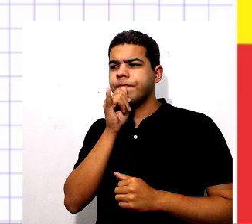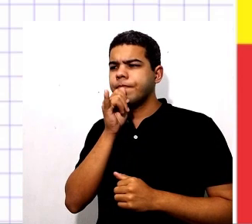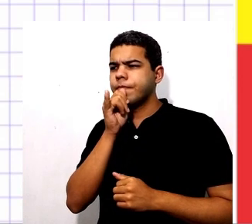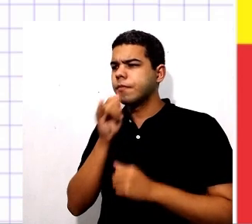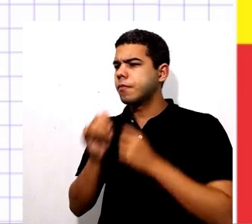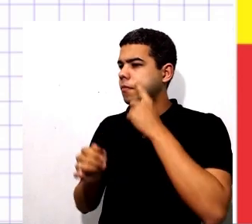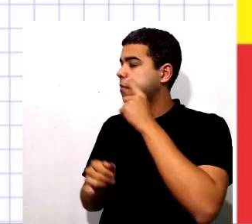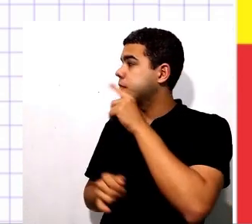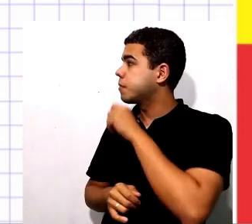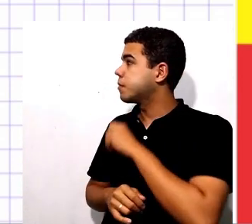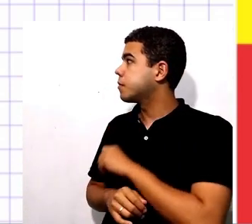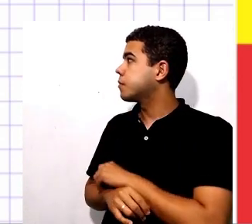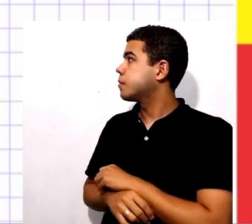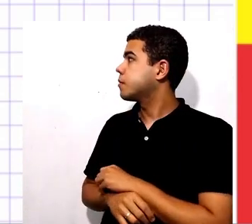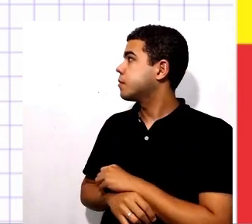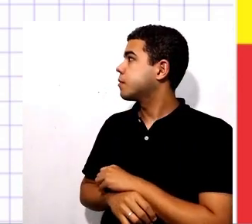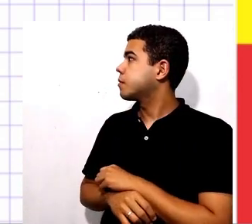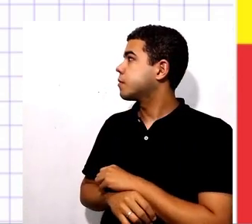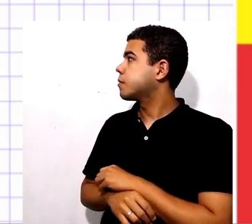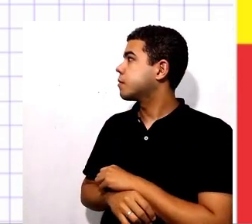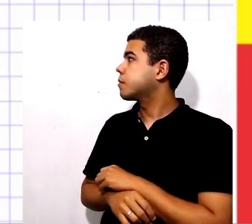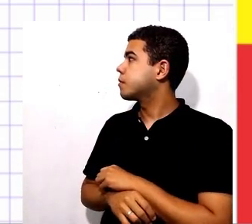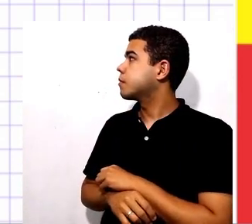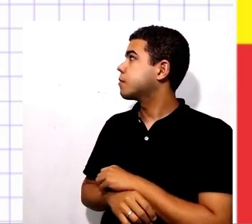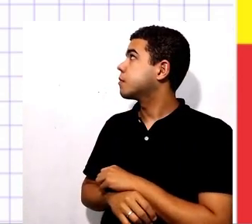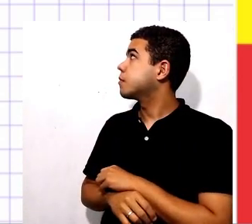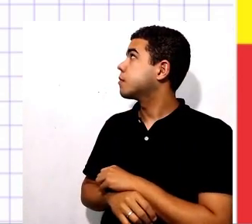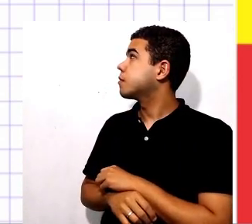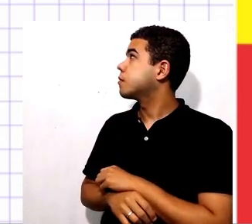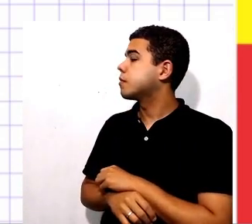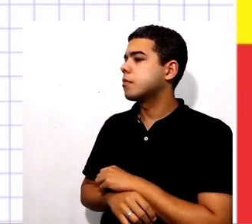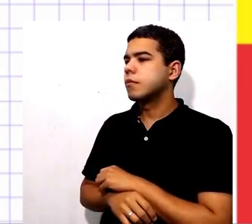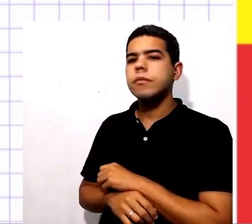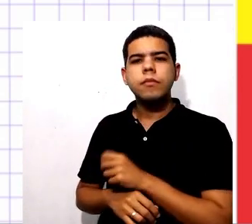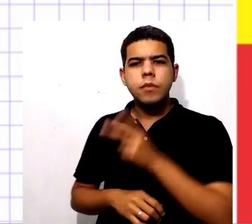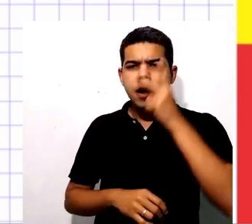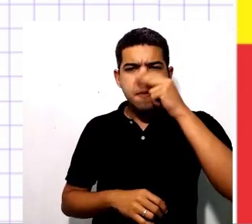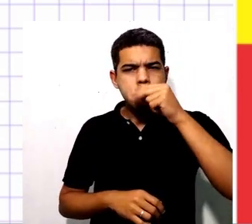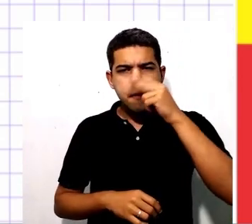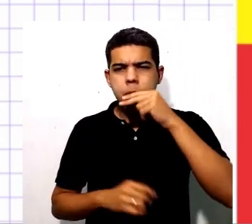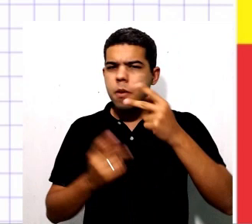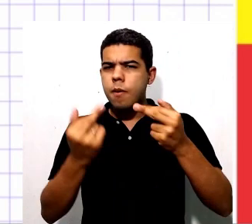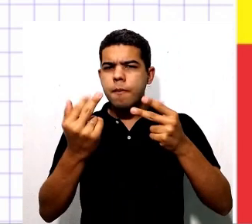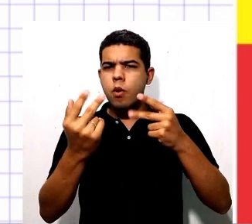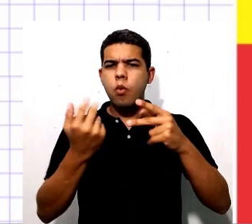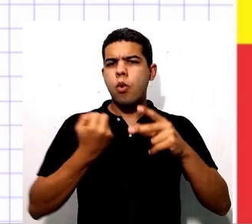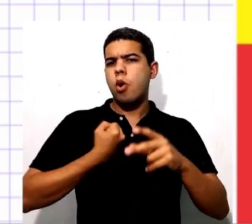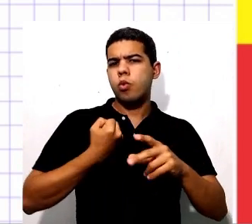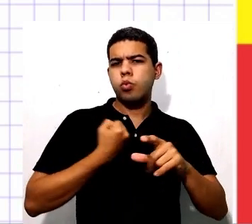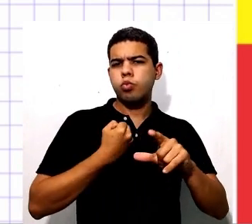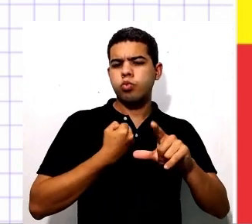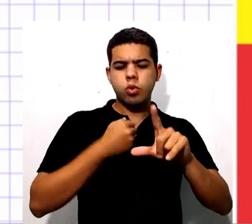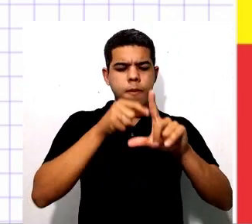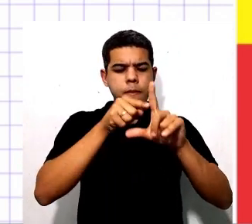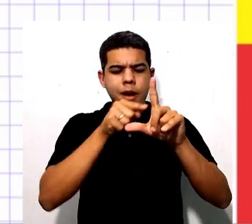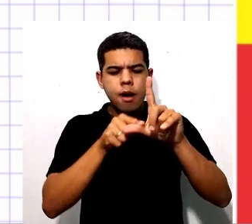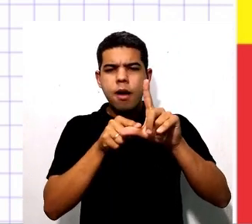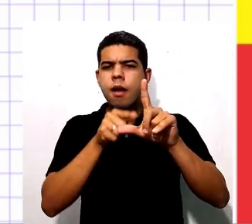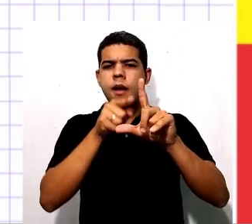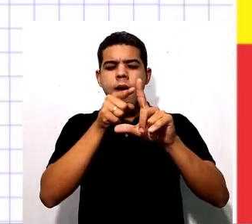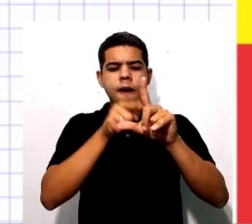ser o mesmo valor desse e vai ser o mesmo valor desse. Porque os ângulos não mudam. E aqui em